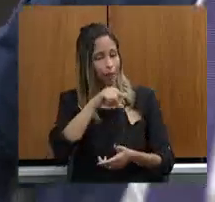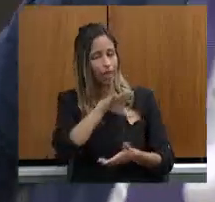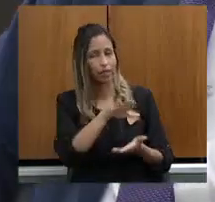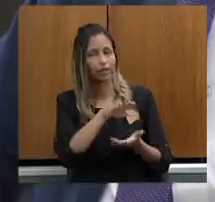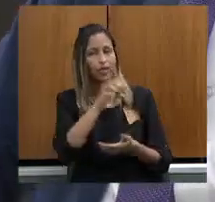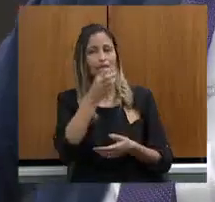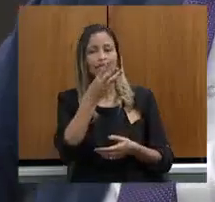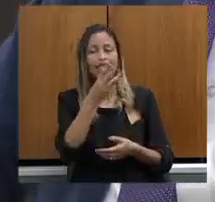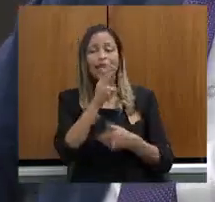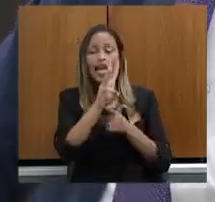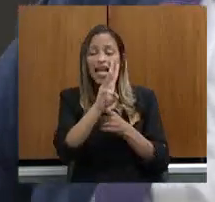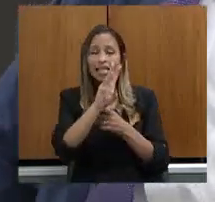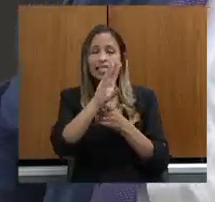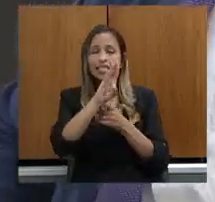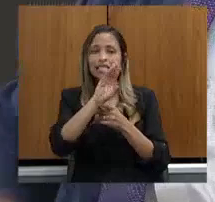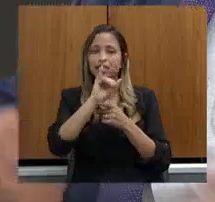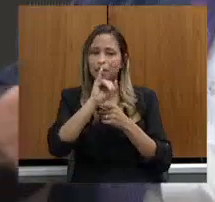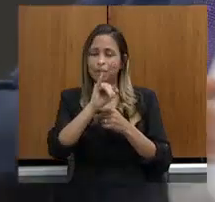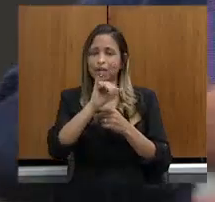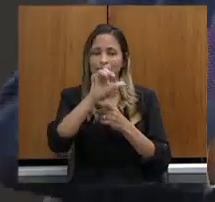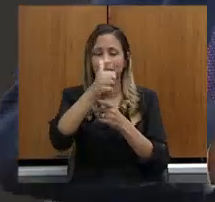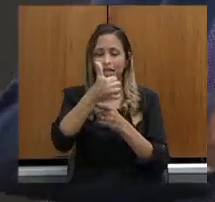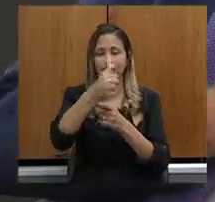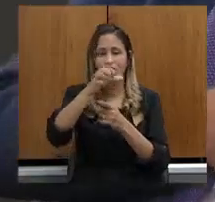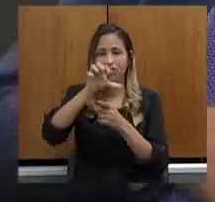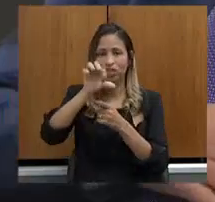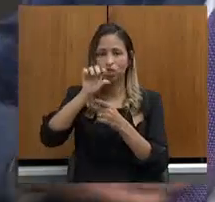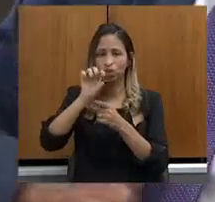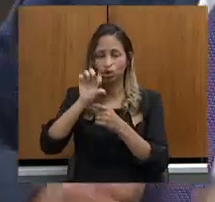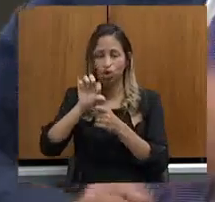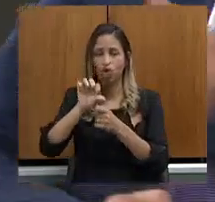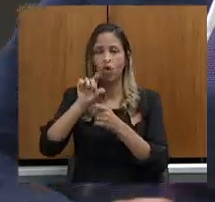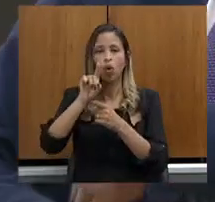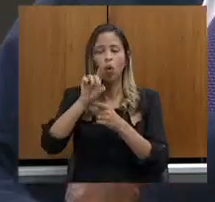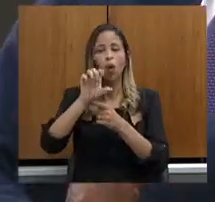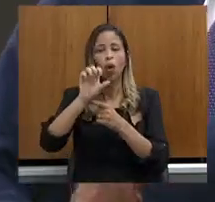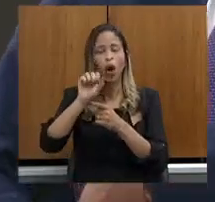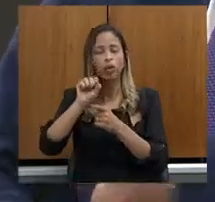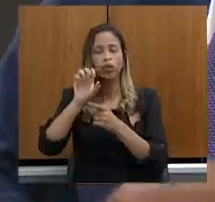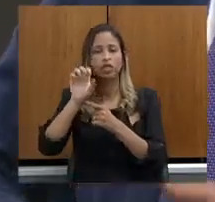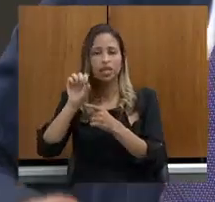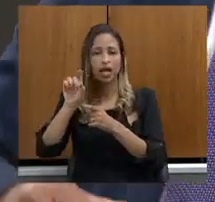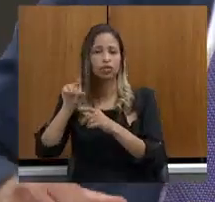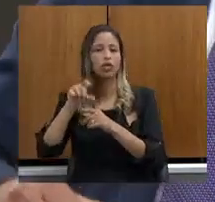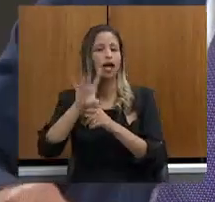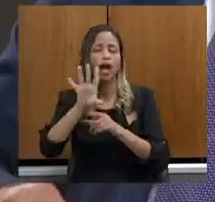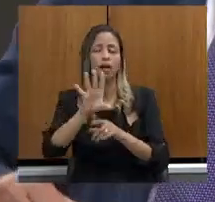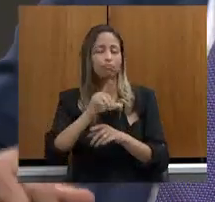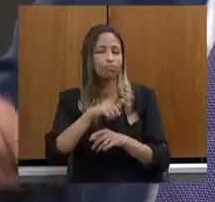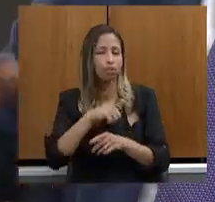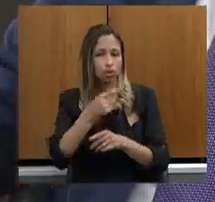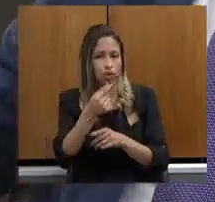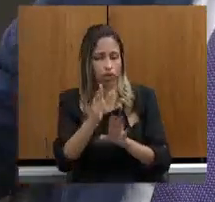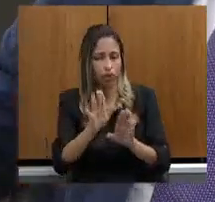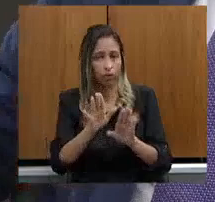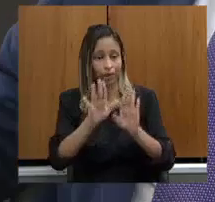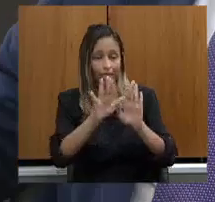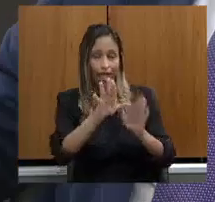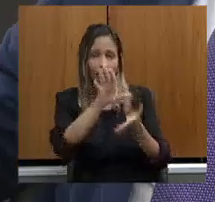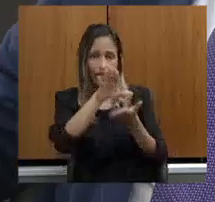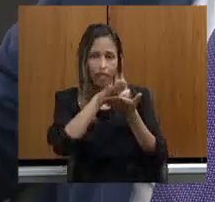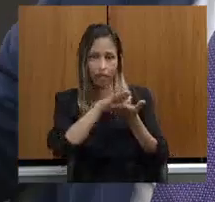3 bilhões 129 milhões 871 mil 734 e